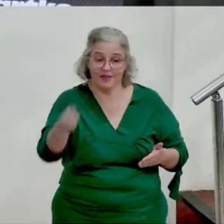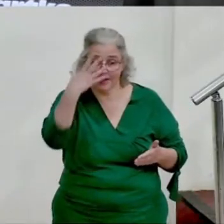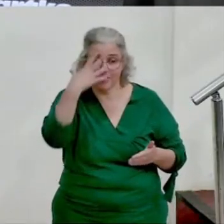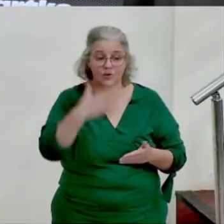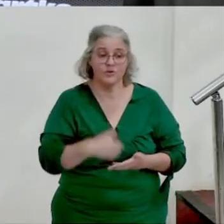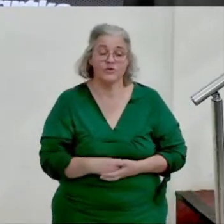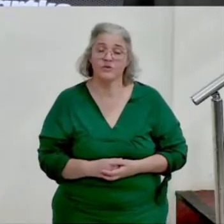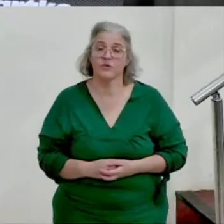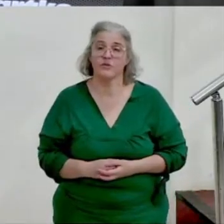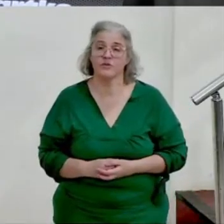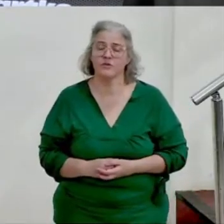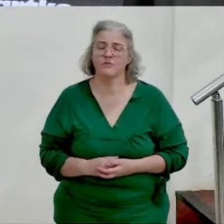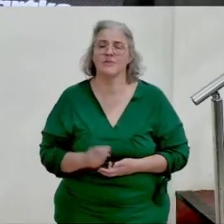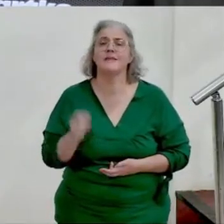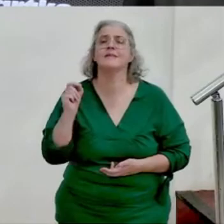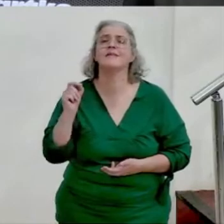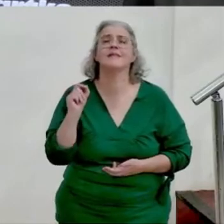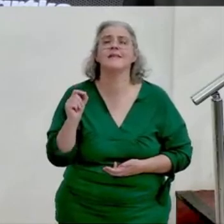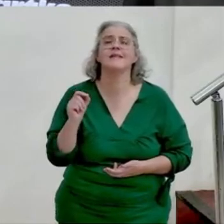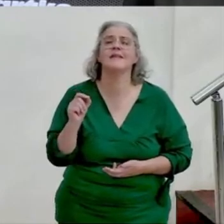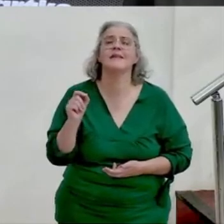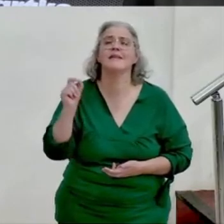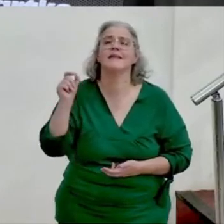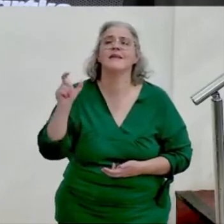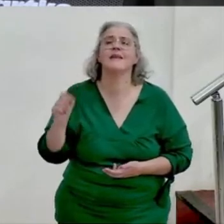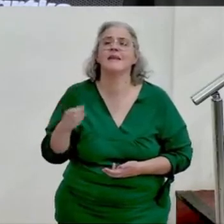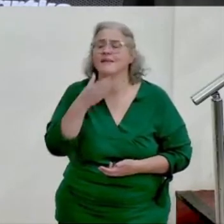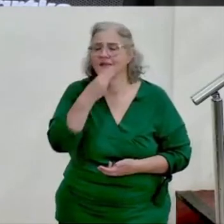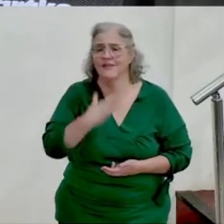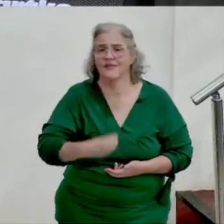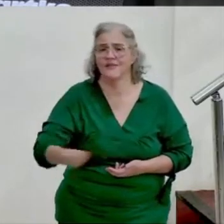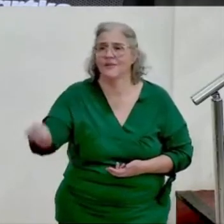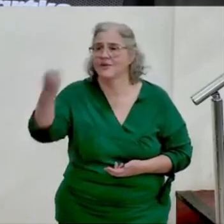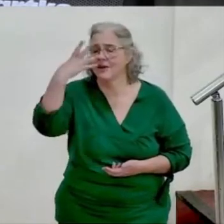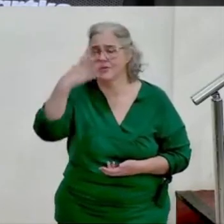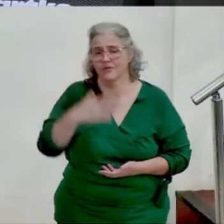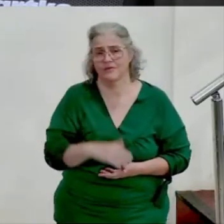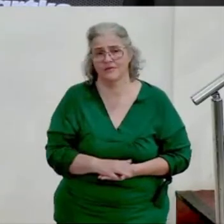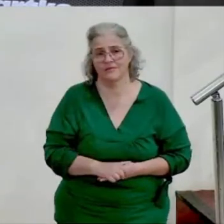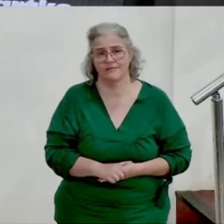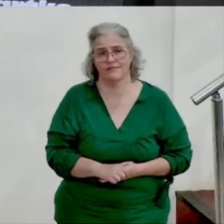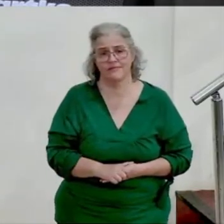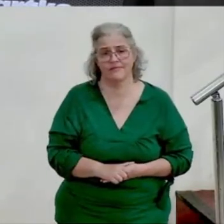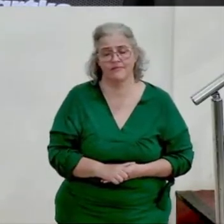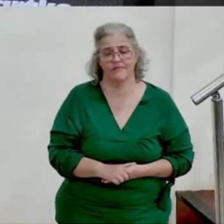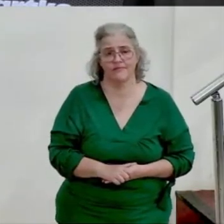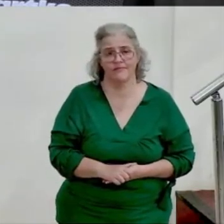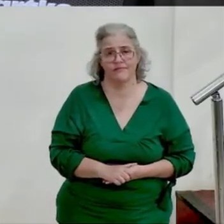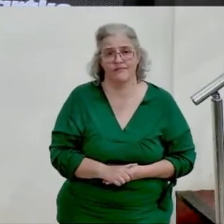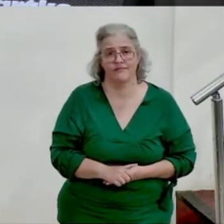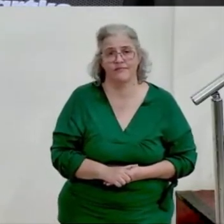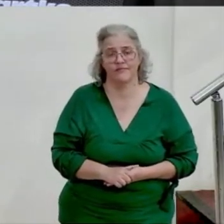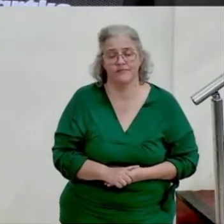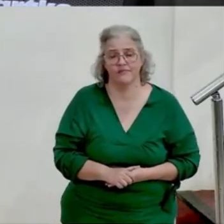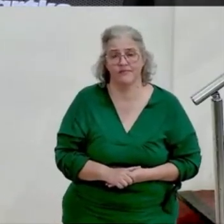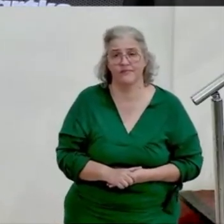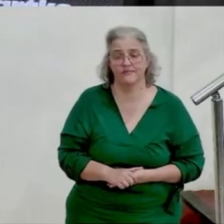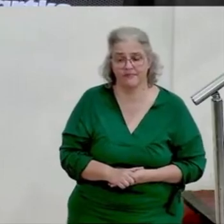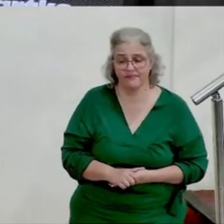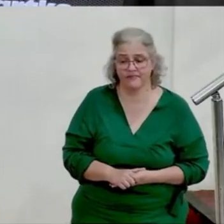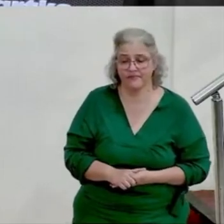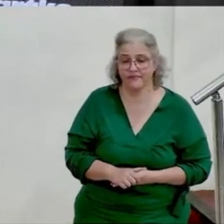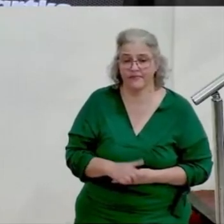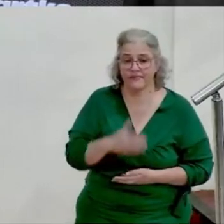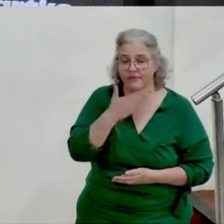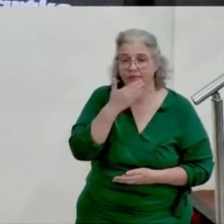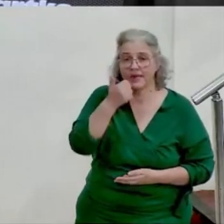Quem é o filho da luz? O que significa ser filho da luz? E talvez a melhor resposta para isso está olhar